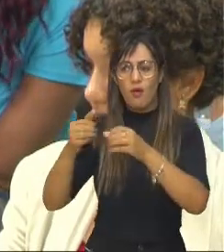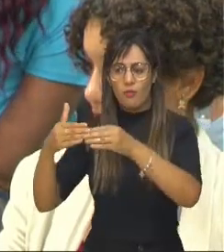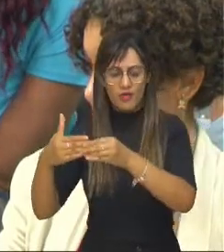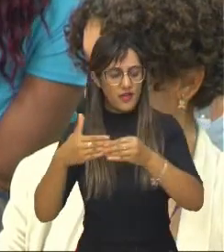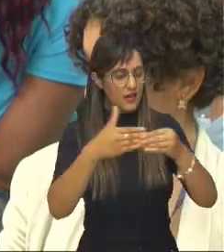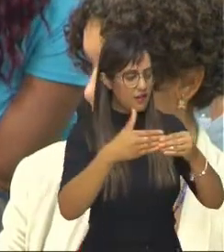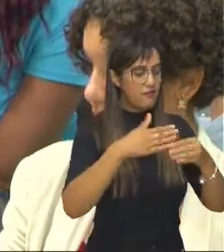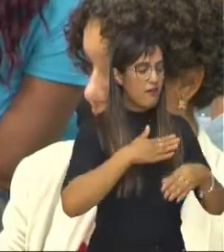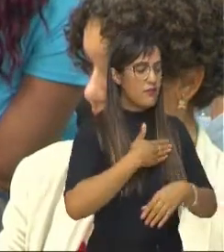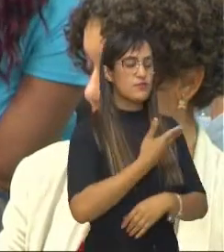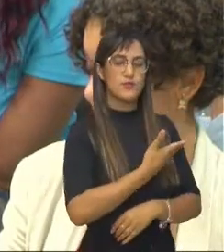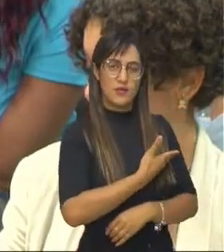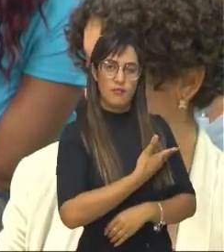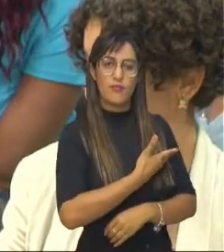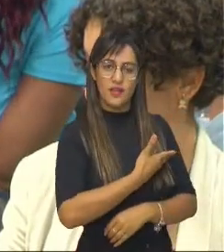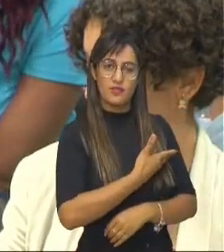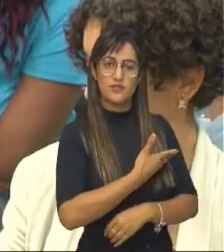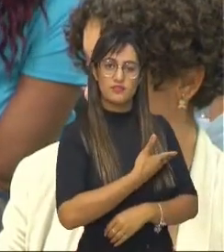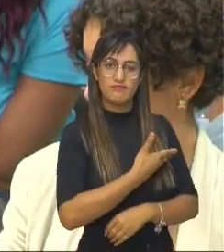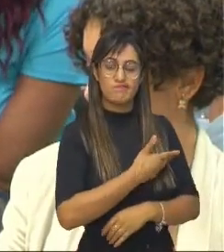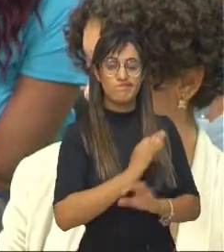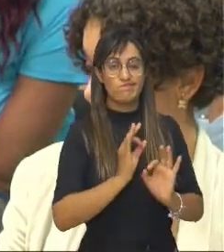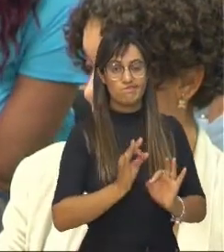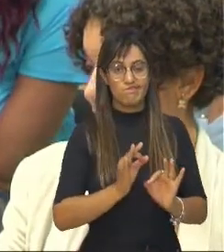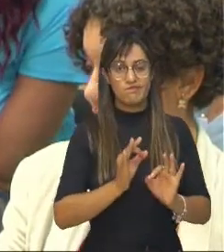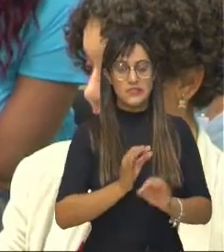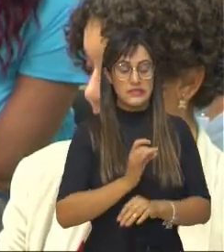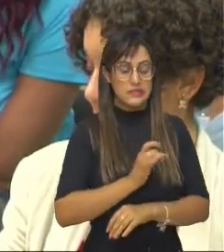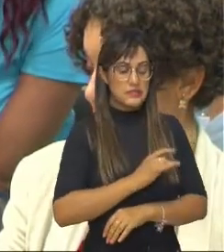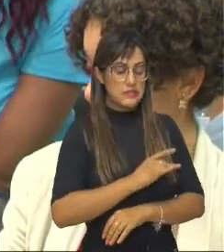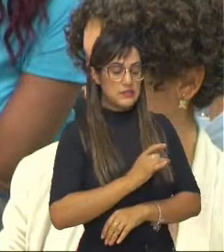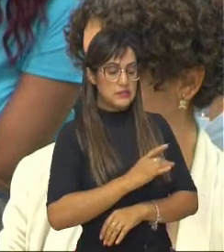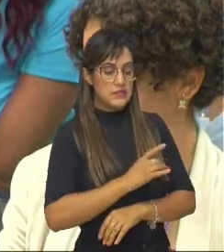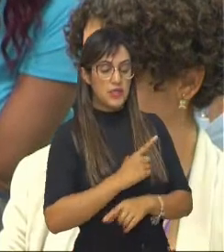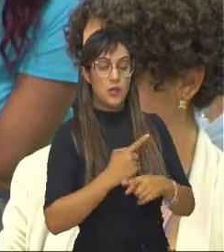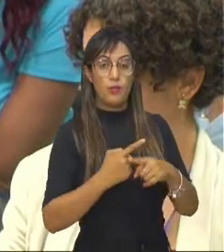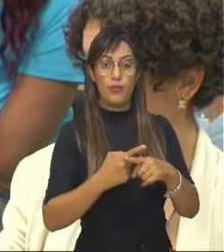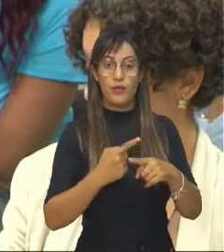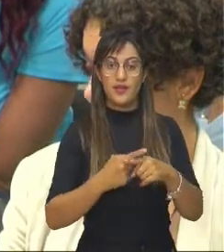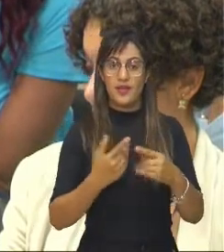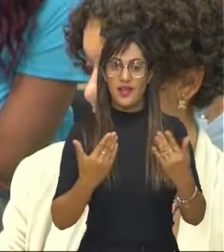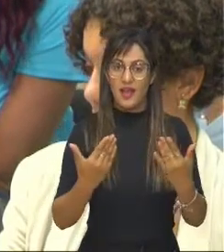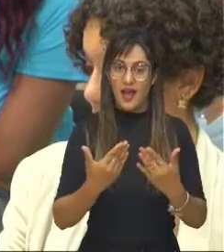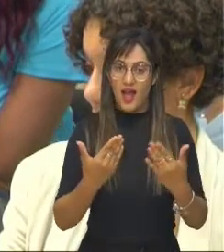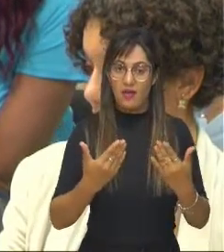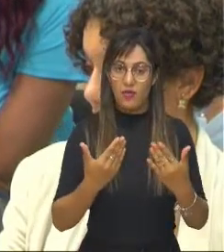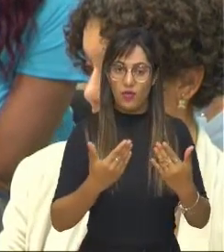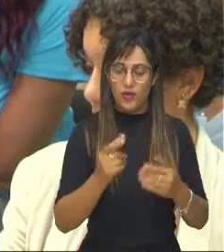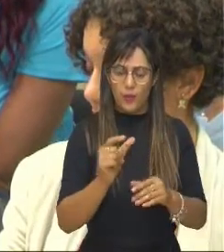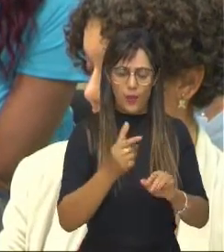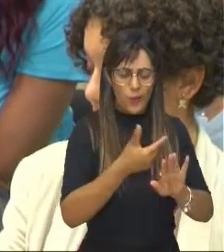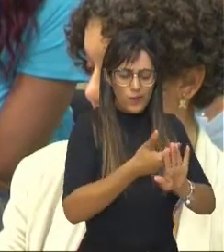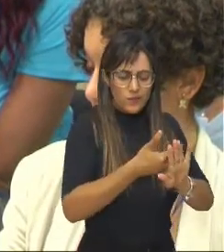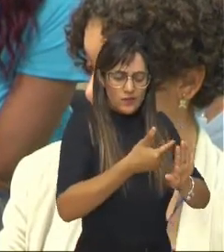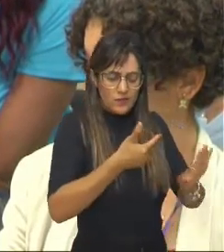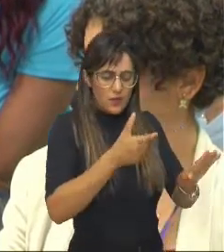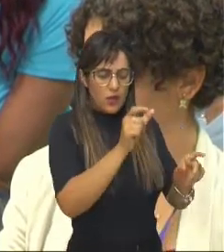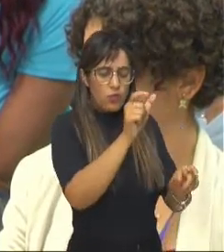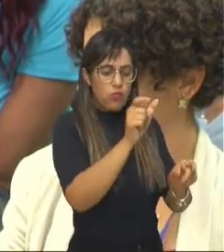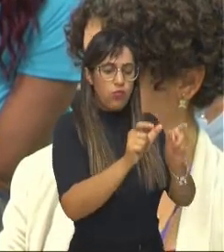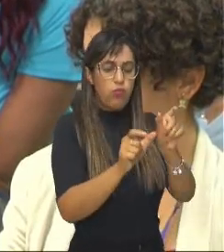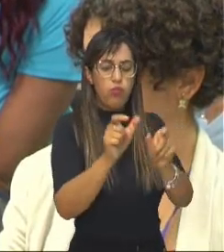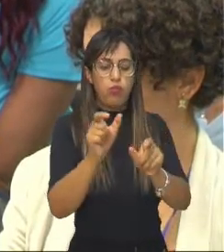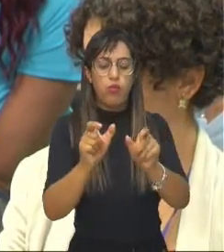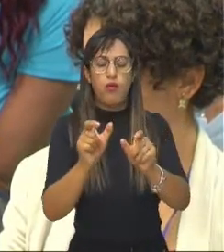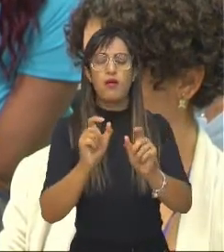né? Tá certo, então deve estar doendo porque agora eu tô vendo que é pouco que me separa dele. O que aconteceu